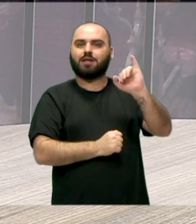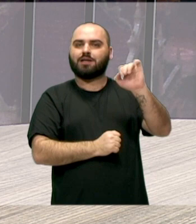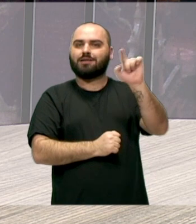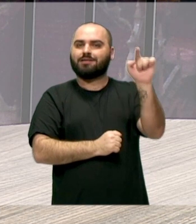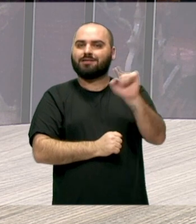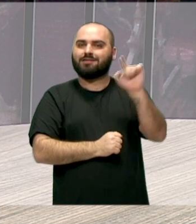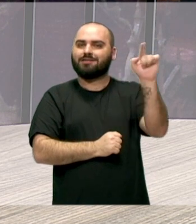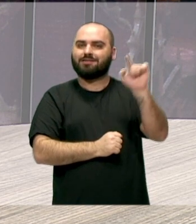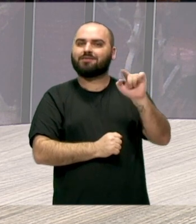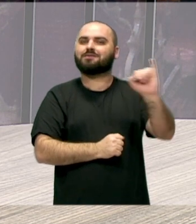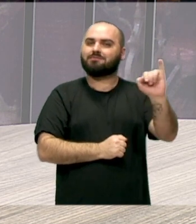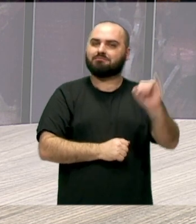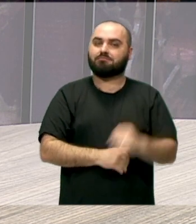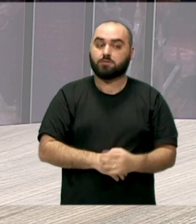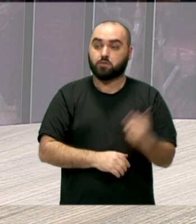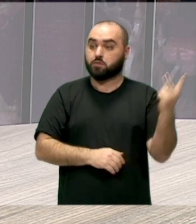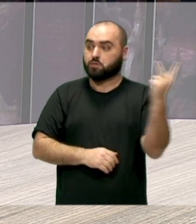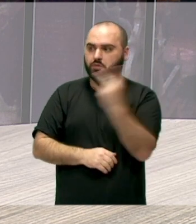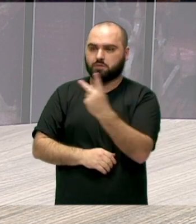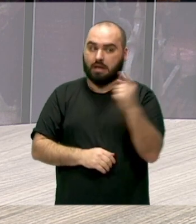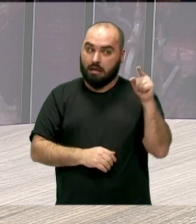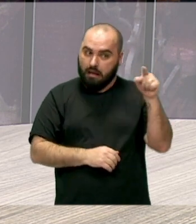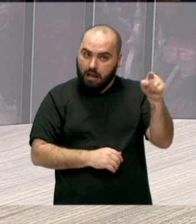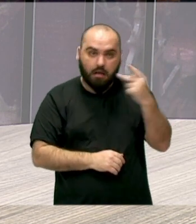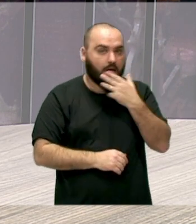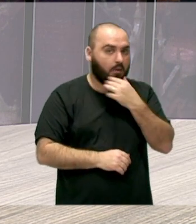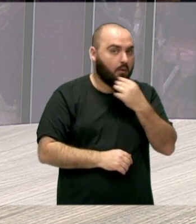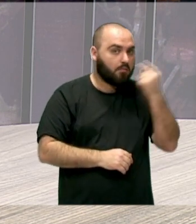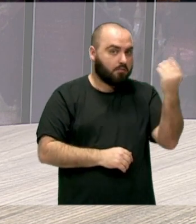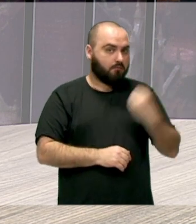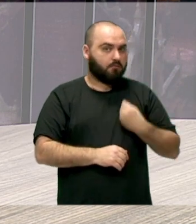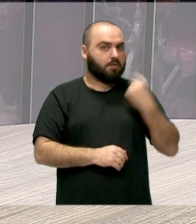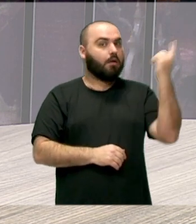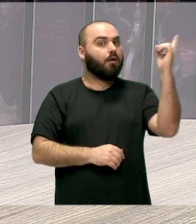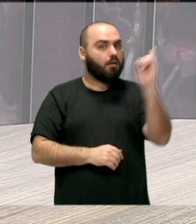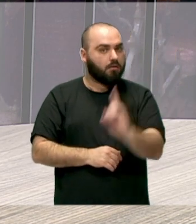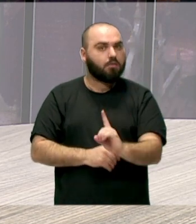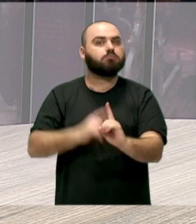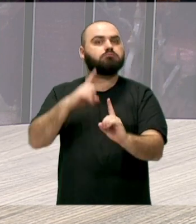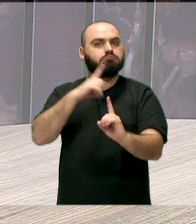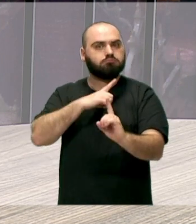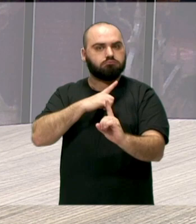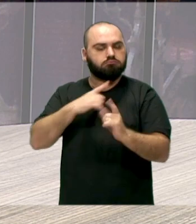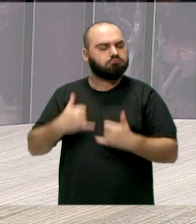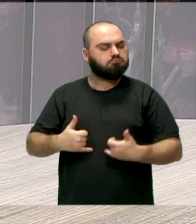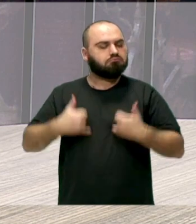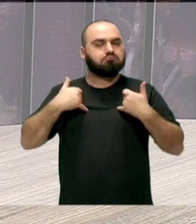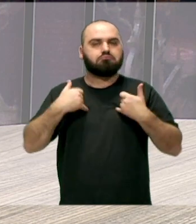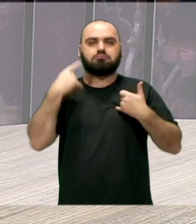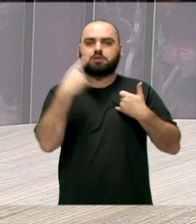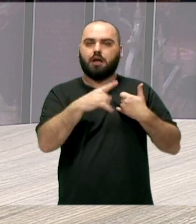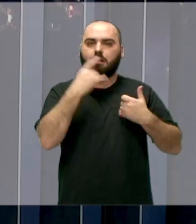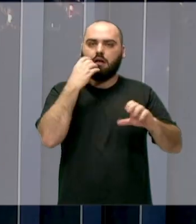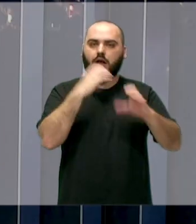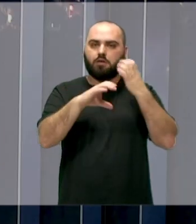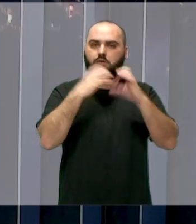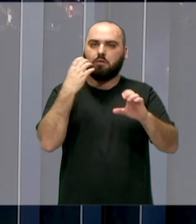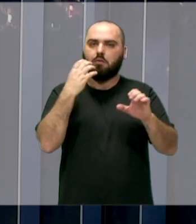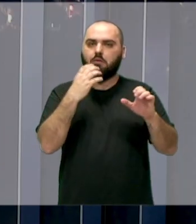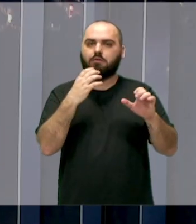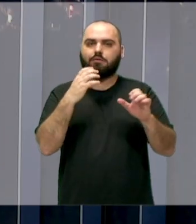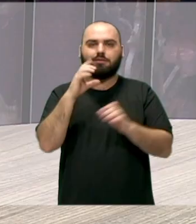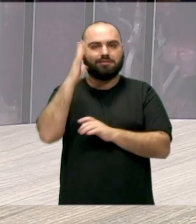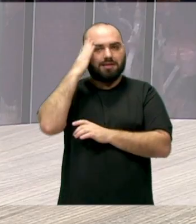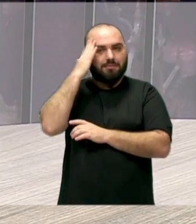daqui, ele é um talento, assim, que é um multiartista, que a gente tem muito orgulho dele, como cantor, como Dete